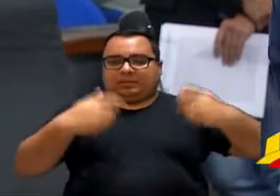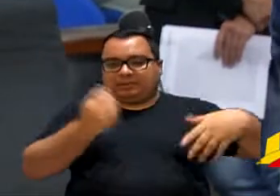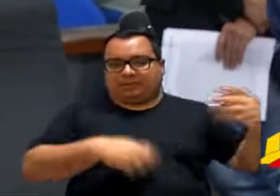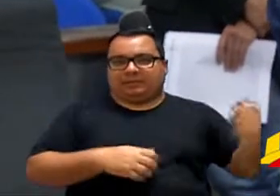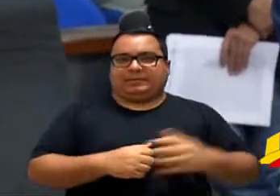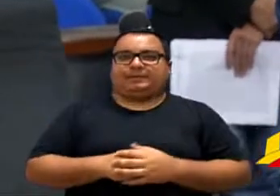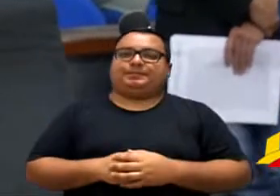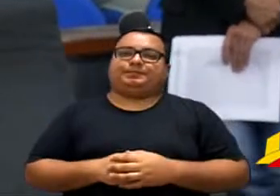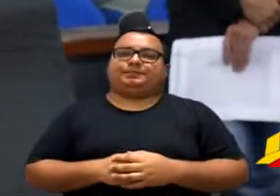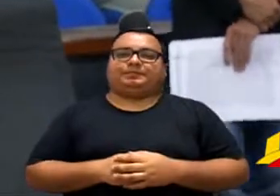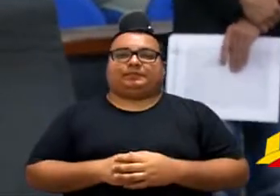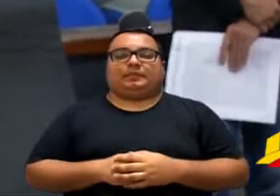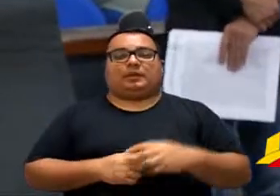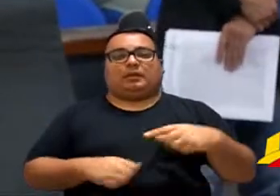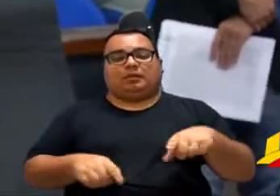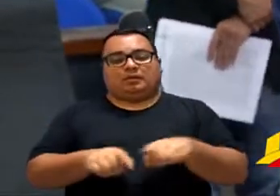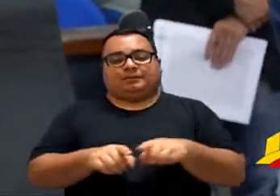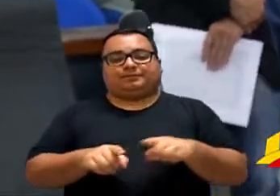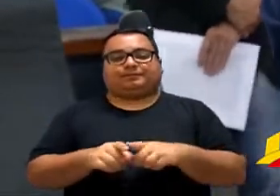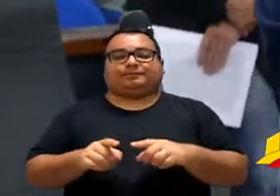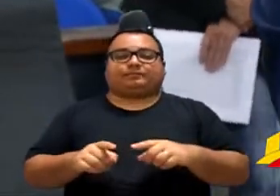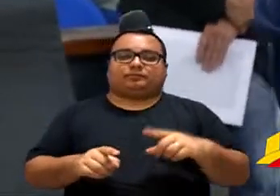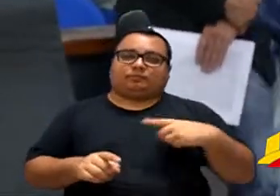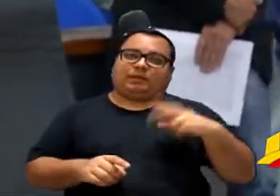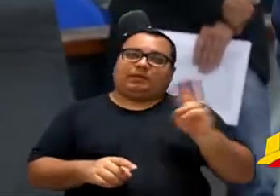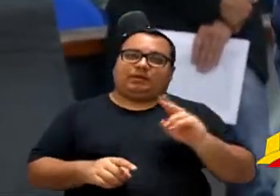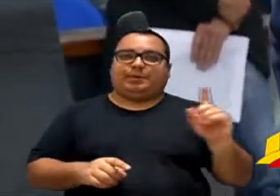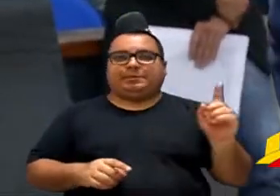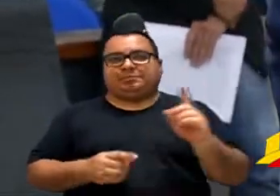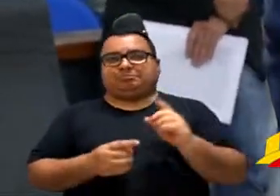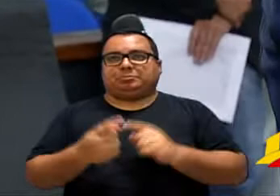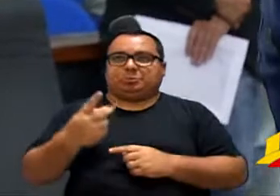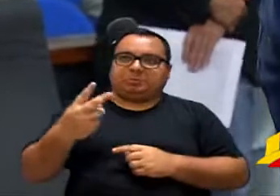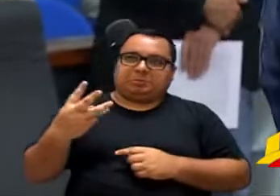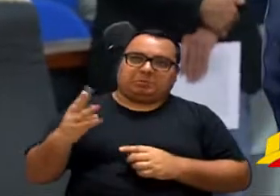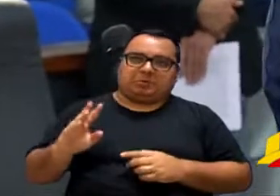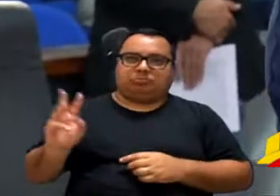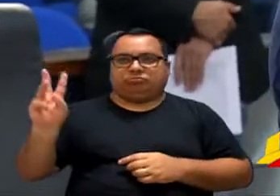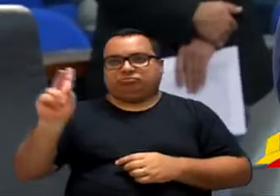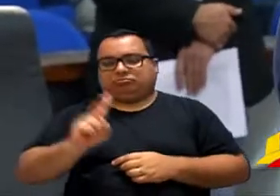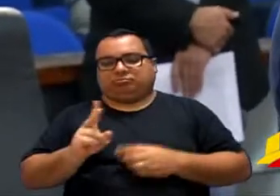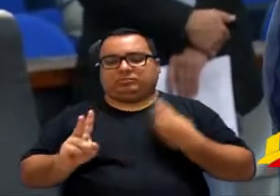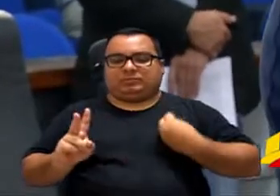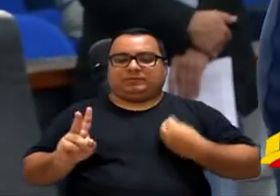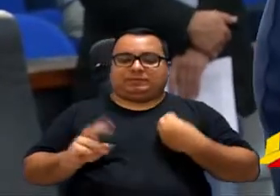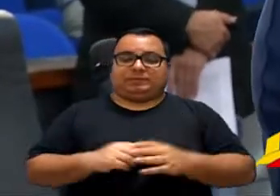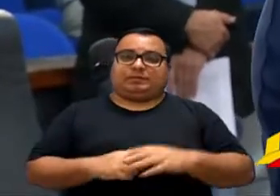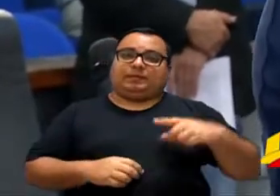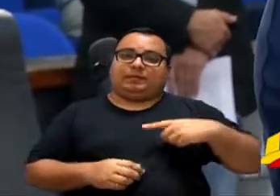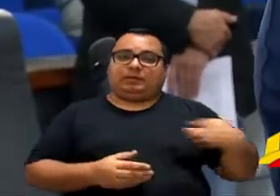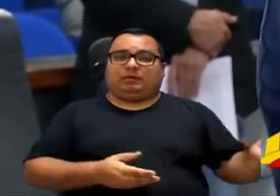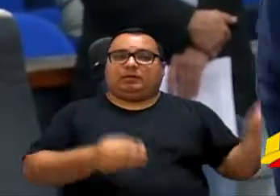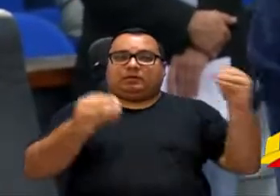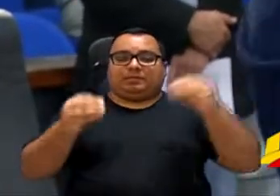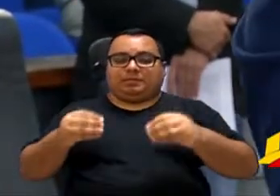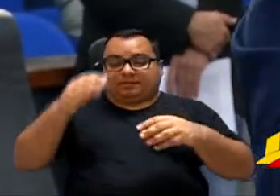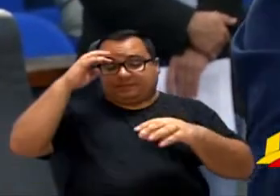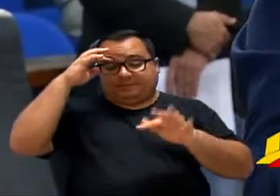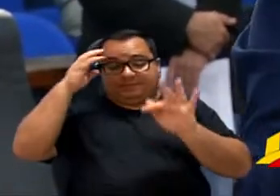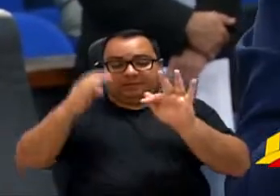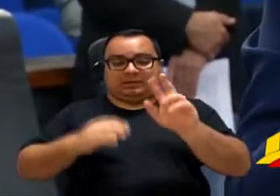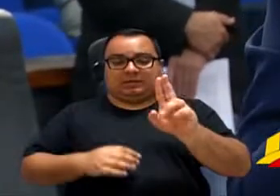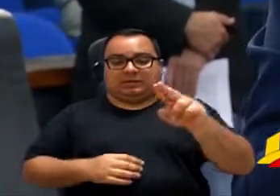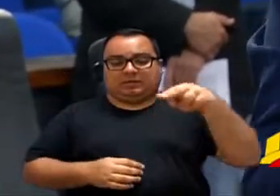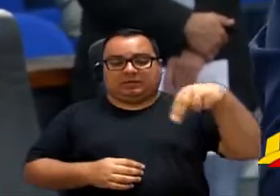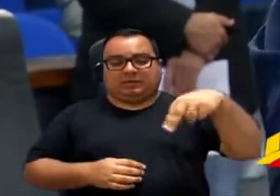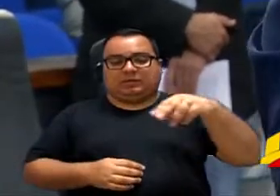interessante porque a funserv também virar apresentar as demandas e o que vai acontecer no seu orçamento para o ano